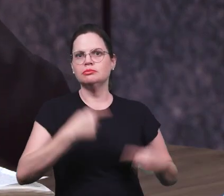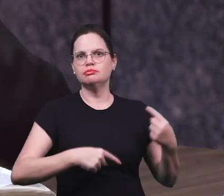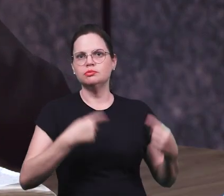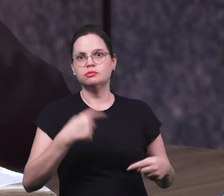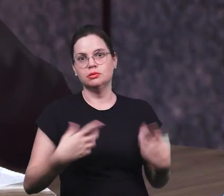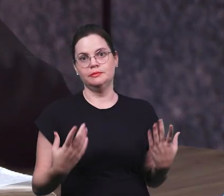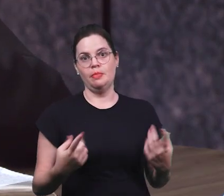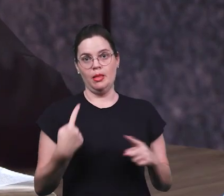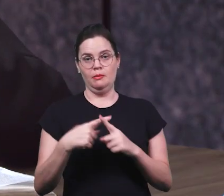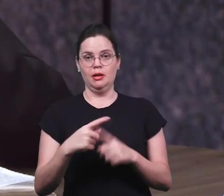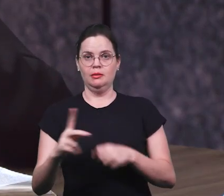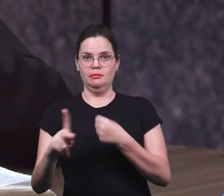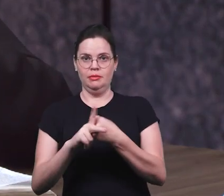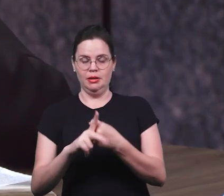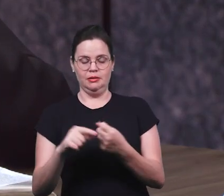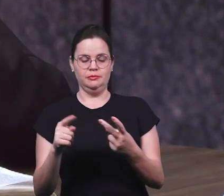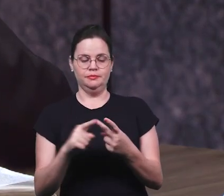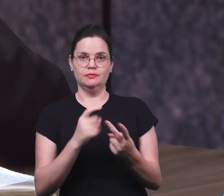João,